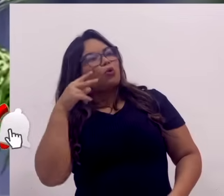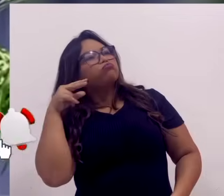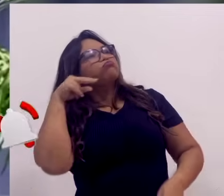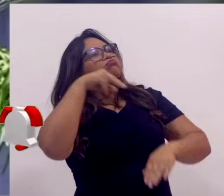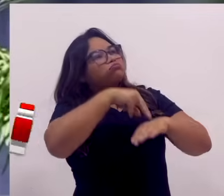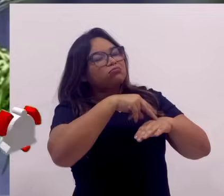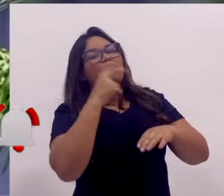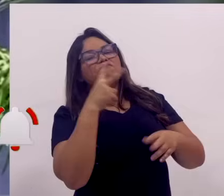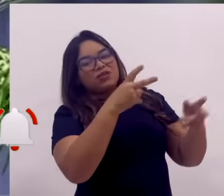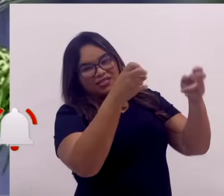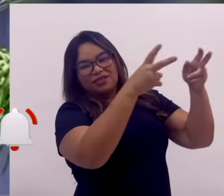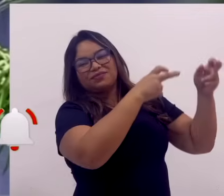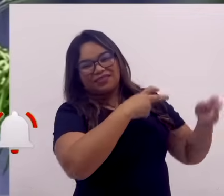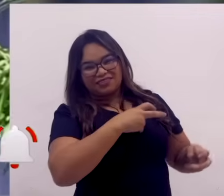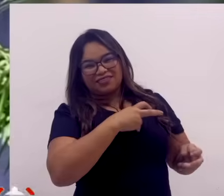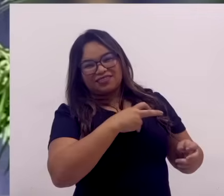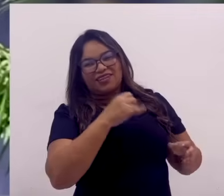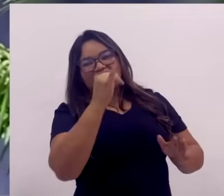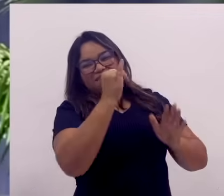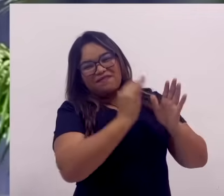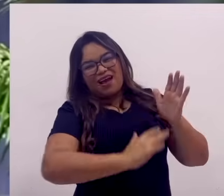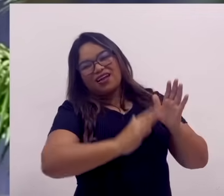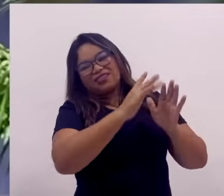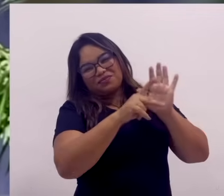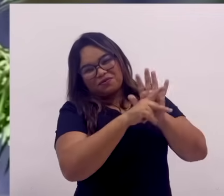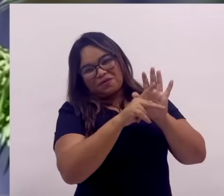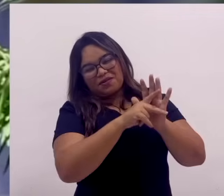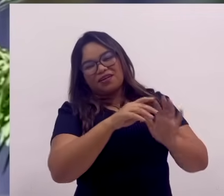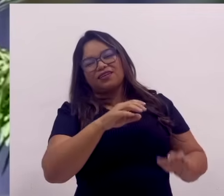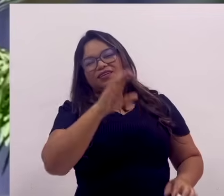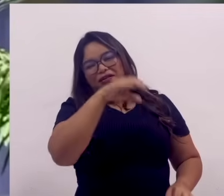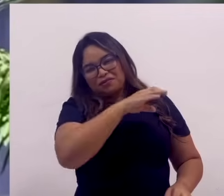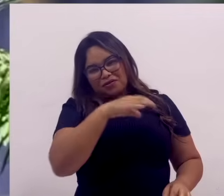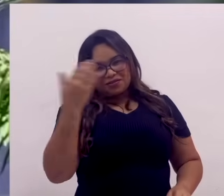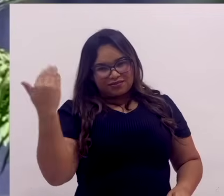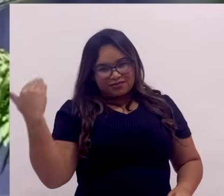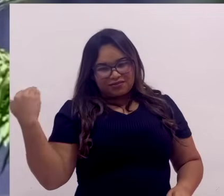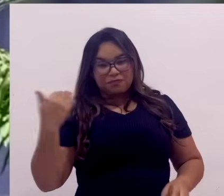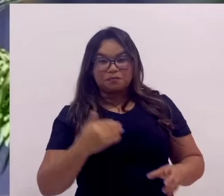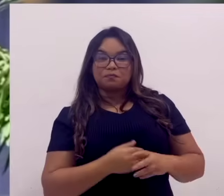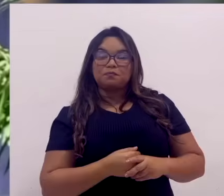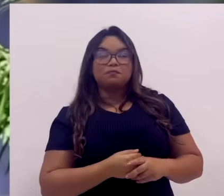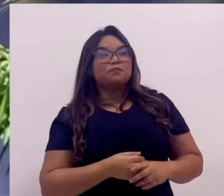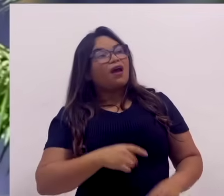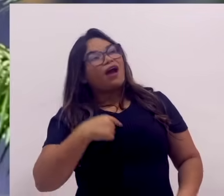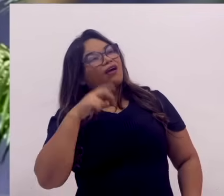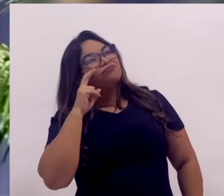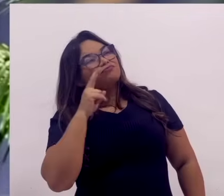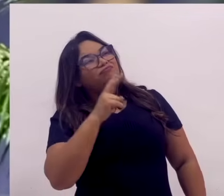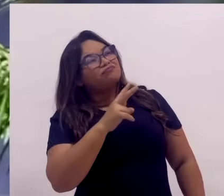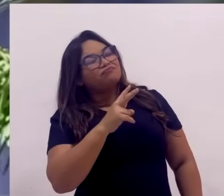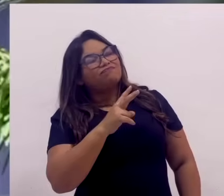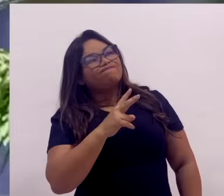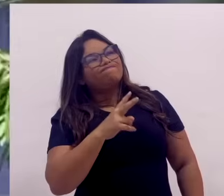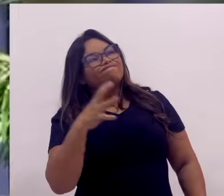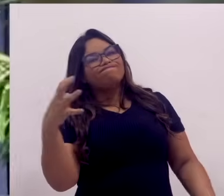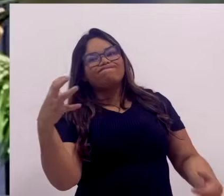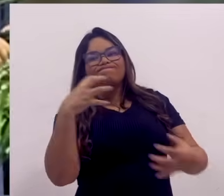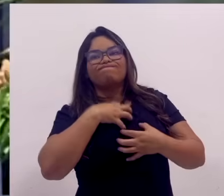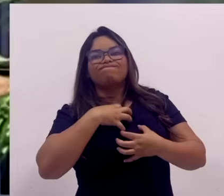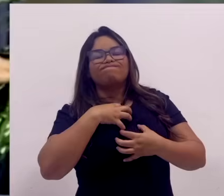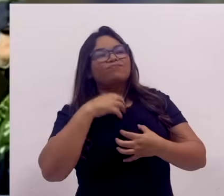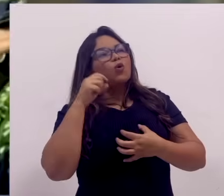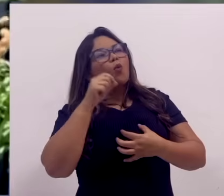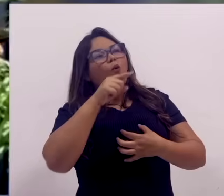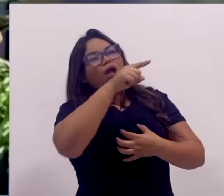cristãos. E se olharem atentamente, conseguem ver. Interessante, para mim é algo simbólico. É como se as grandes